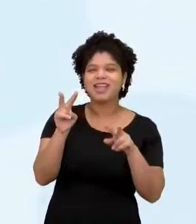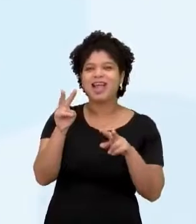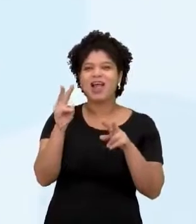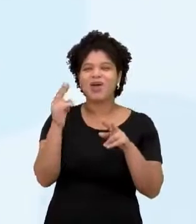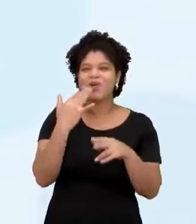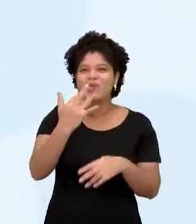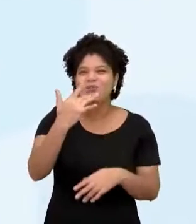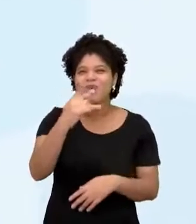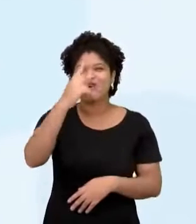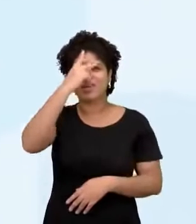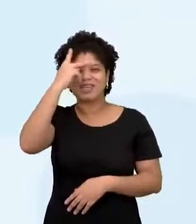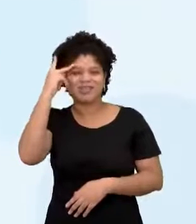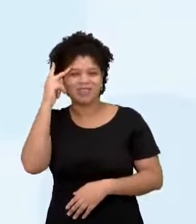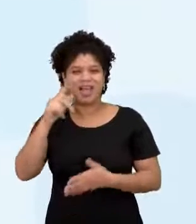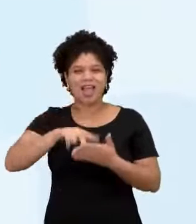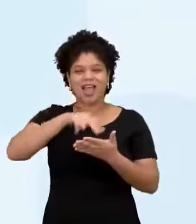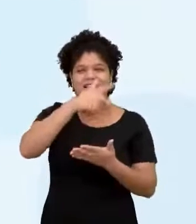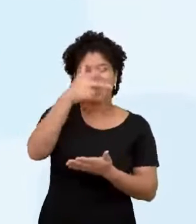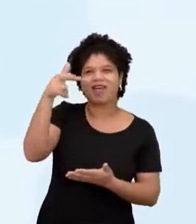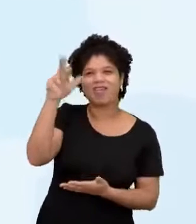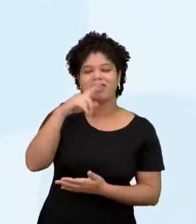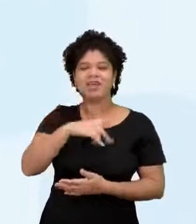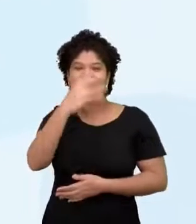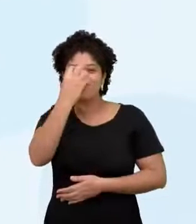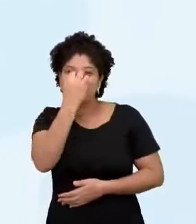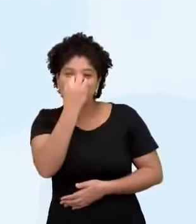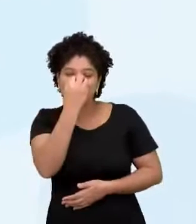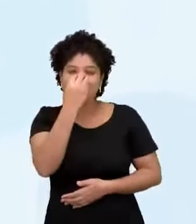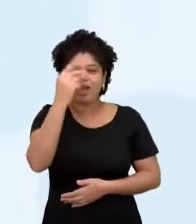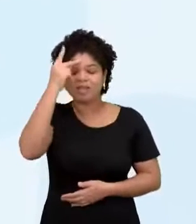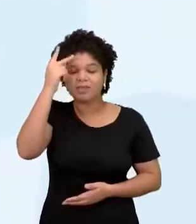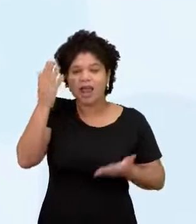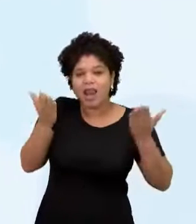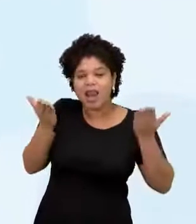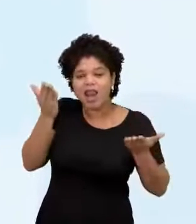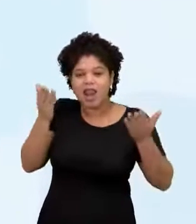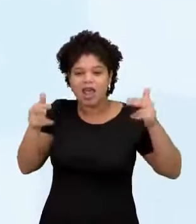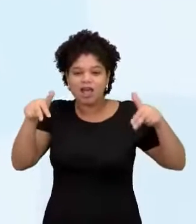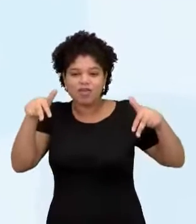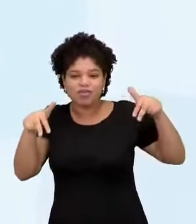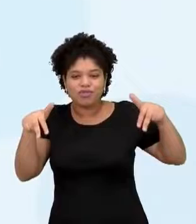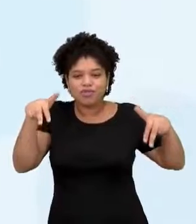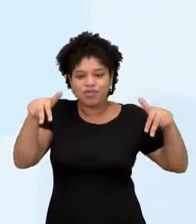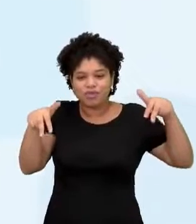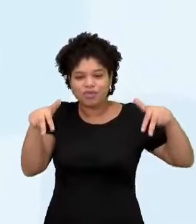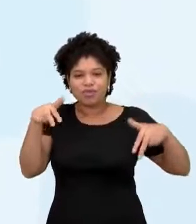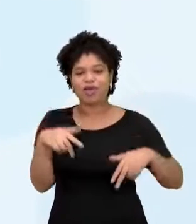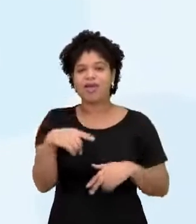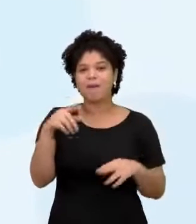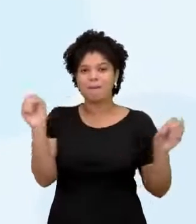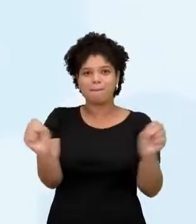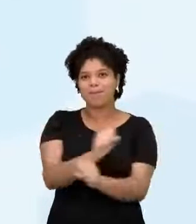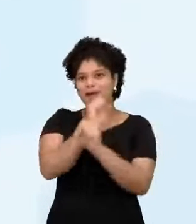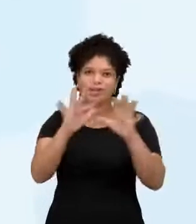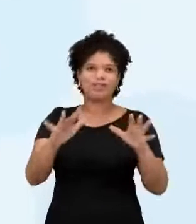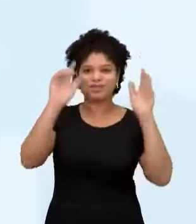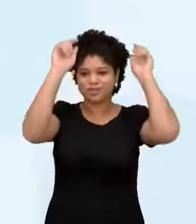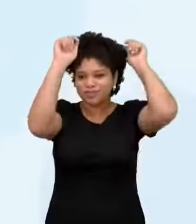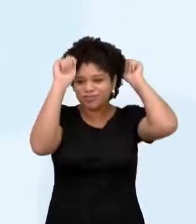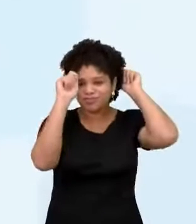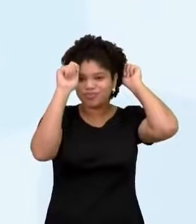coloridos, muitos artistas, como palhaços, os equilibristas, os mágicos e muitas surpresas e